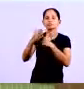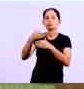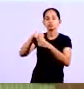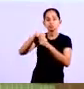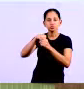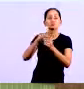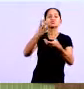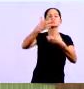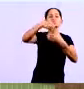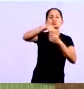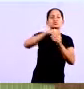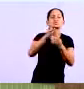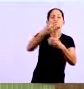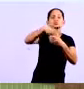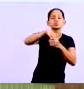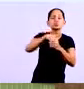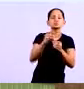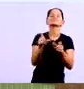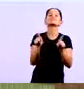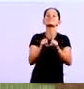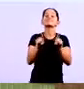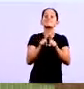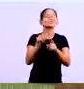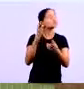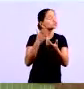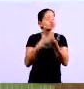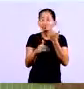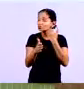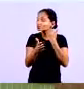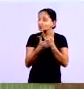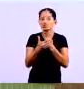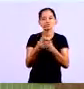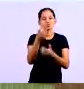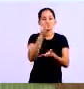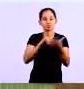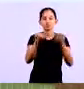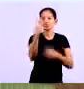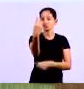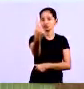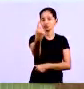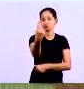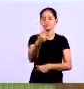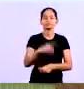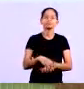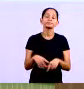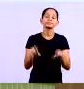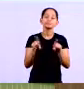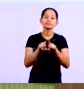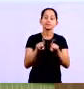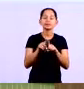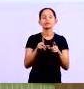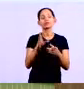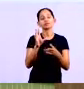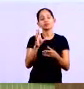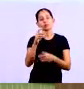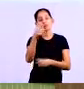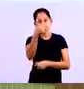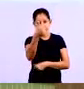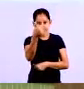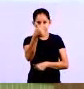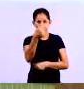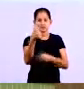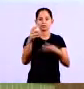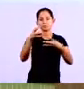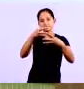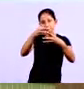alíquota. Não pago PINS, paga, está dentro da alíquota. Então, todos os impostos é colocado num só. O lucro real, tem algumas coisas que a